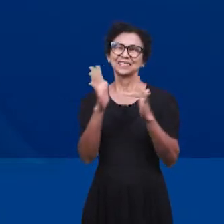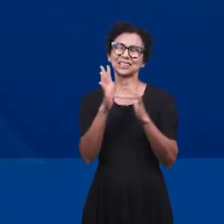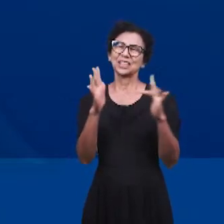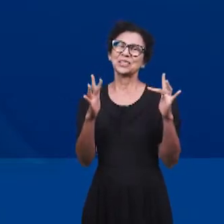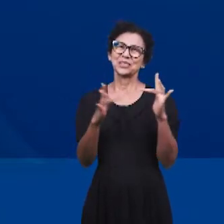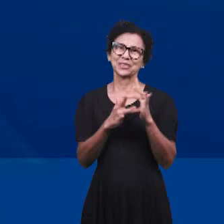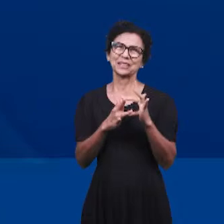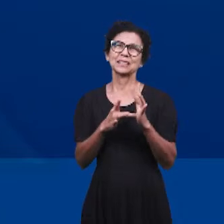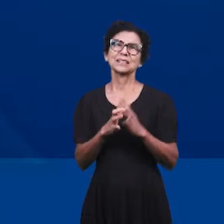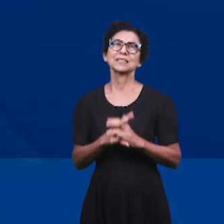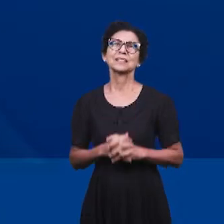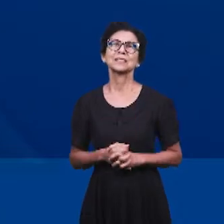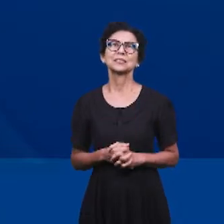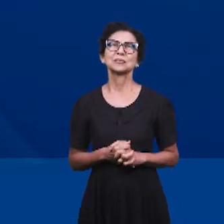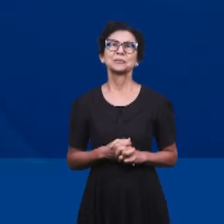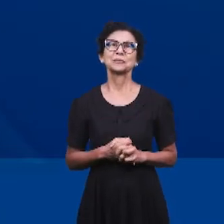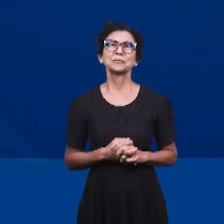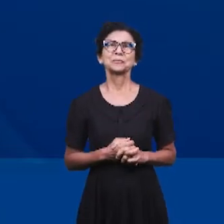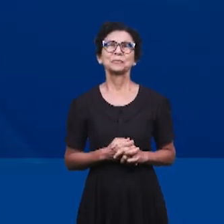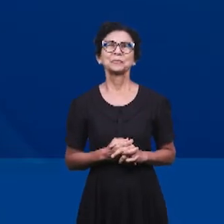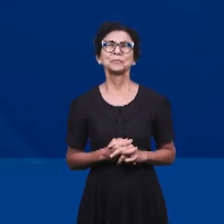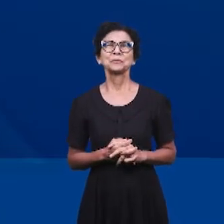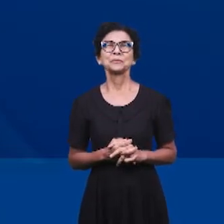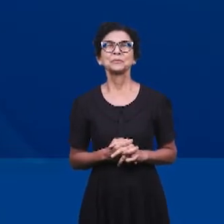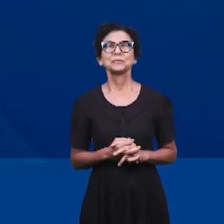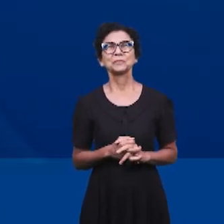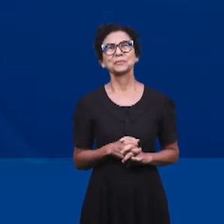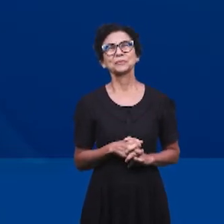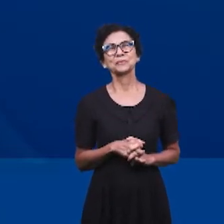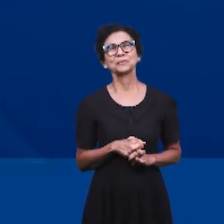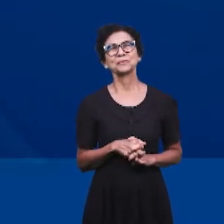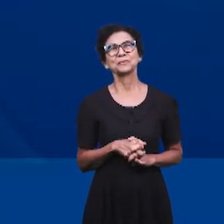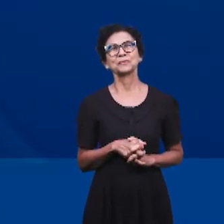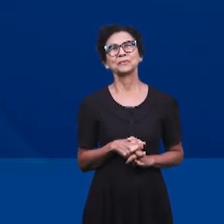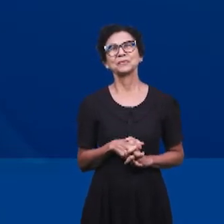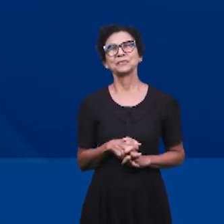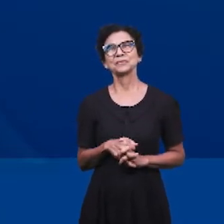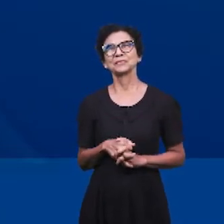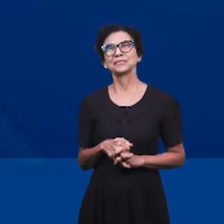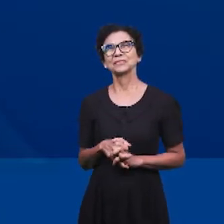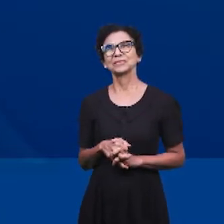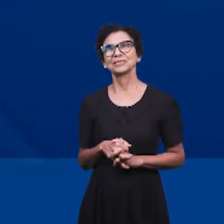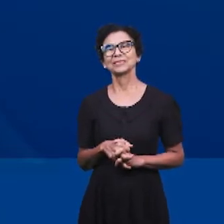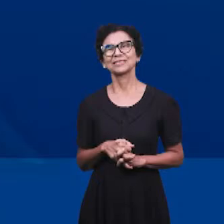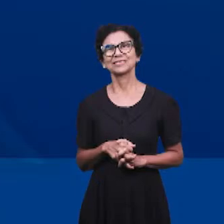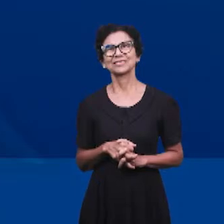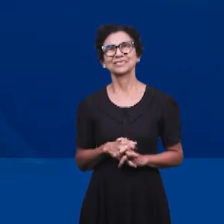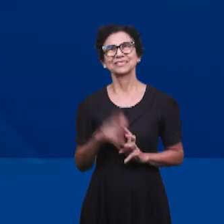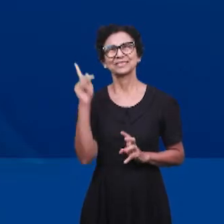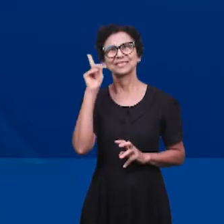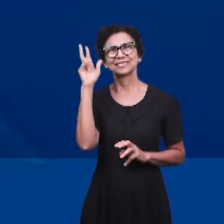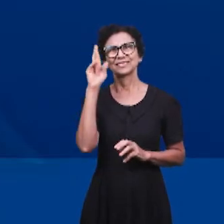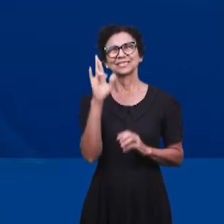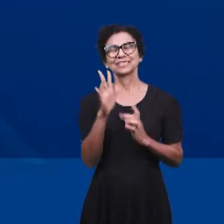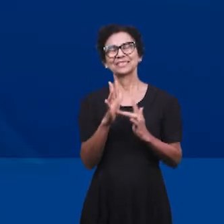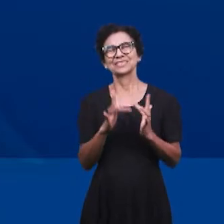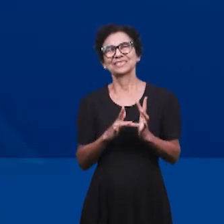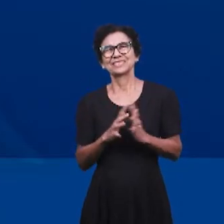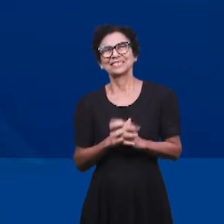Jesus. Muito bem. Jesus. Que linda! A paz do